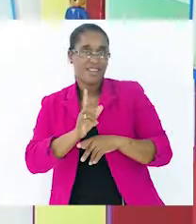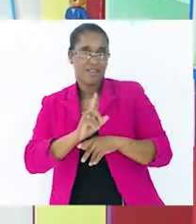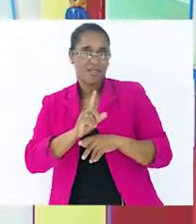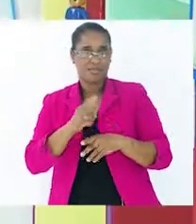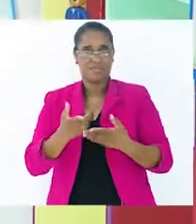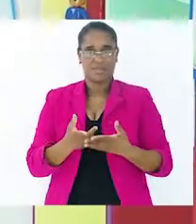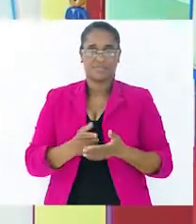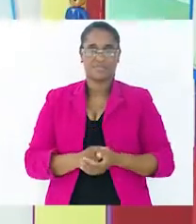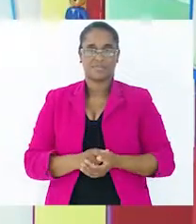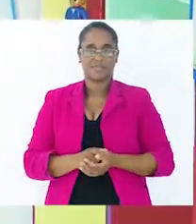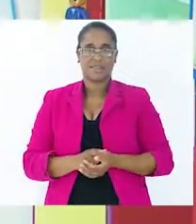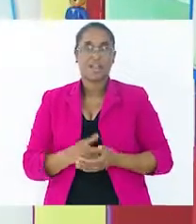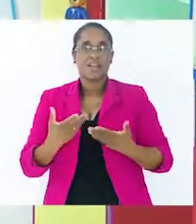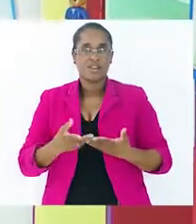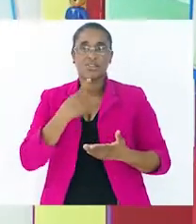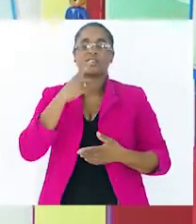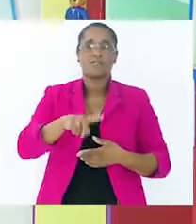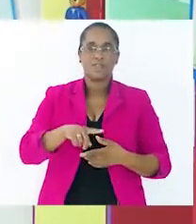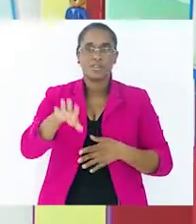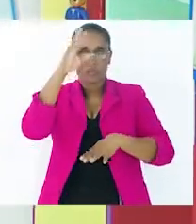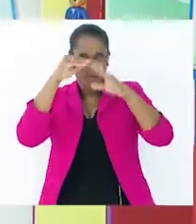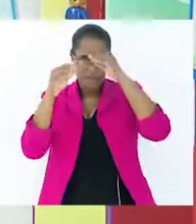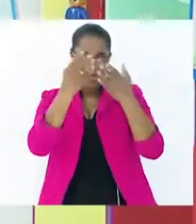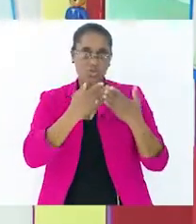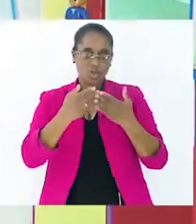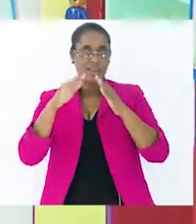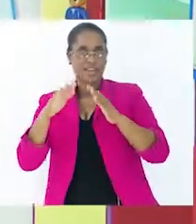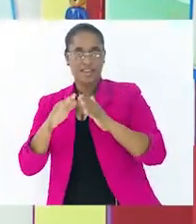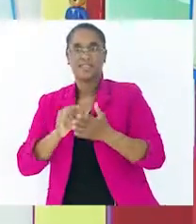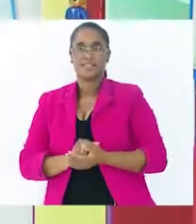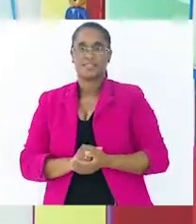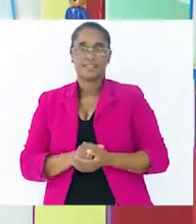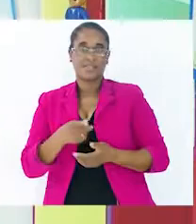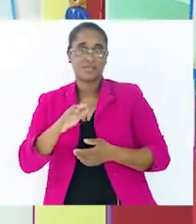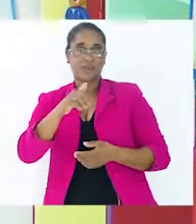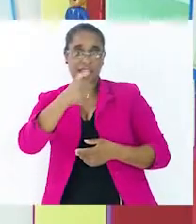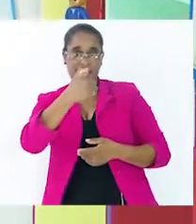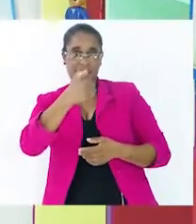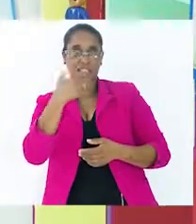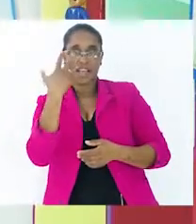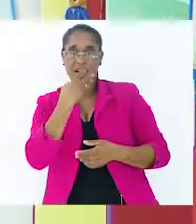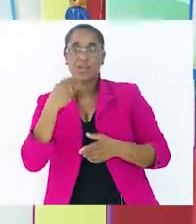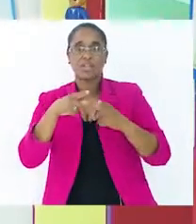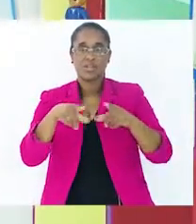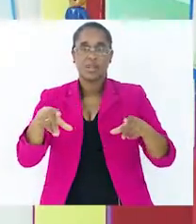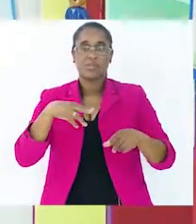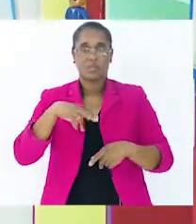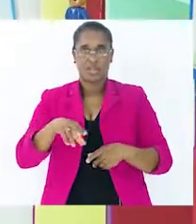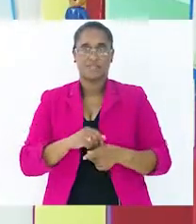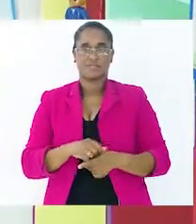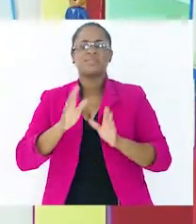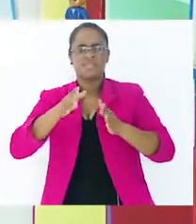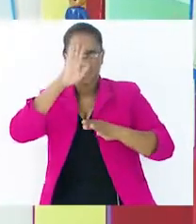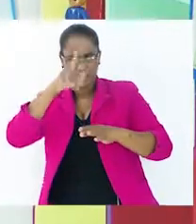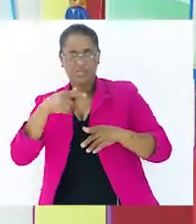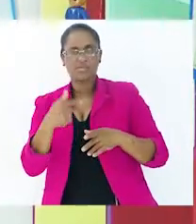De volta no aprender e estudar em casa. Desta vez para a 5ª aula de língua portuguesa. Já sabes que nós